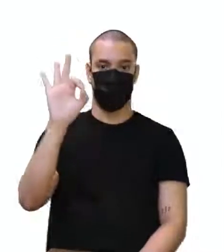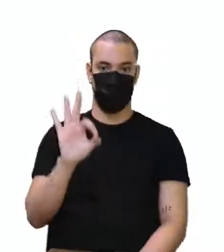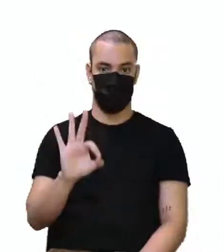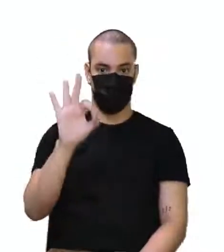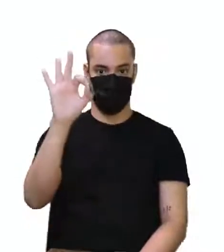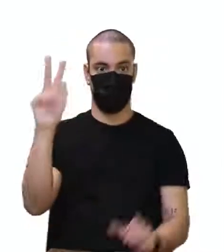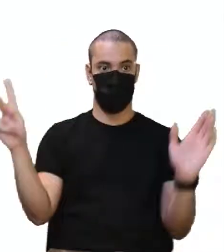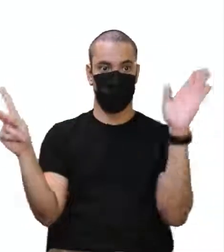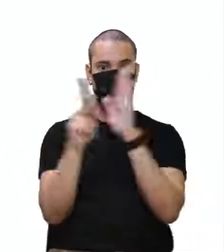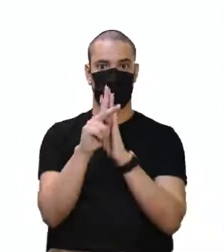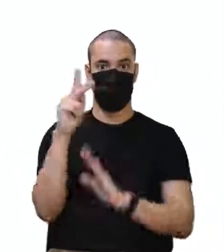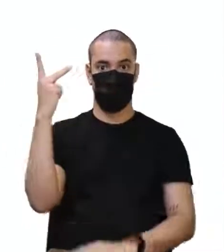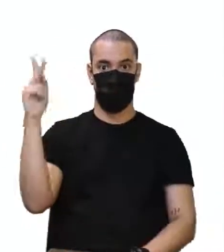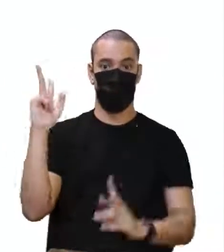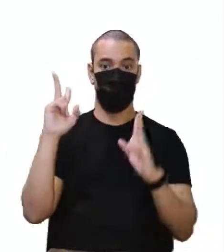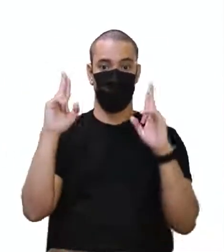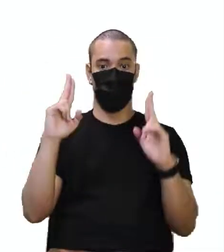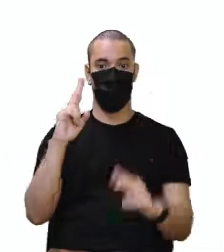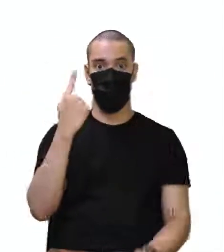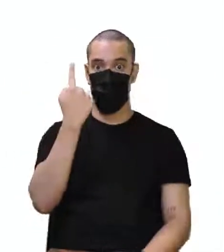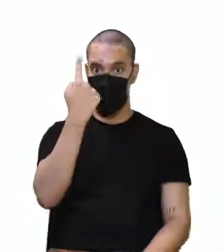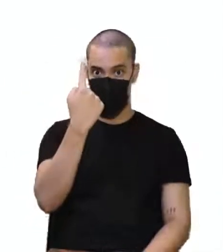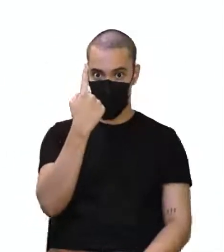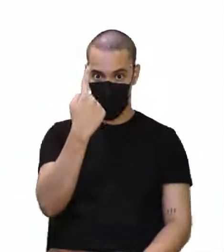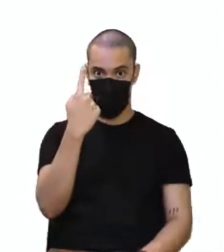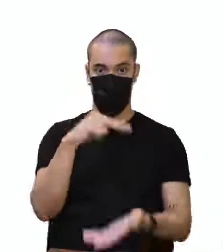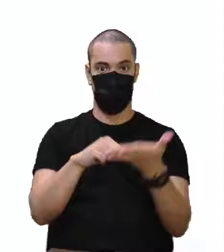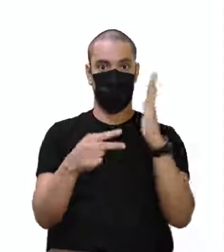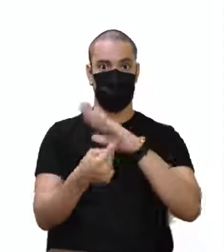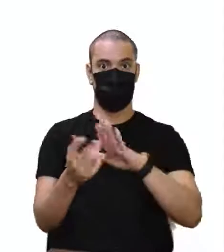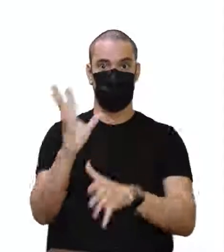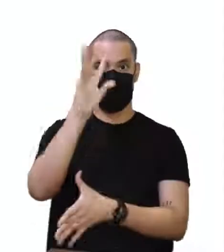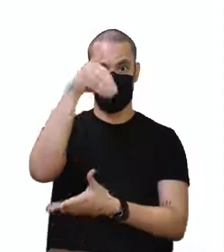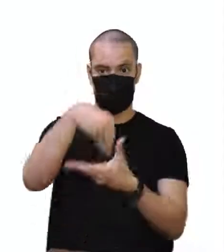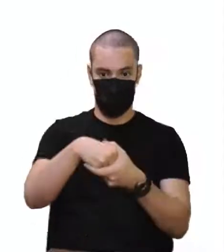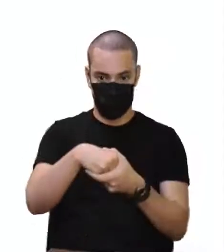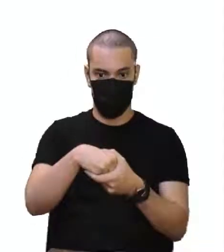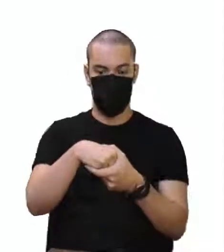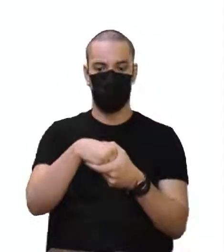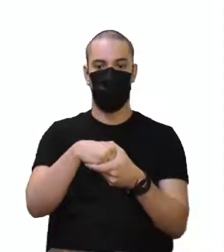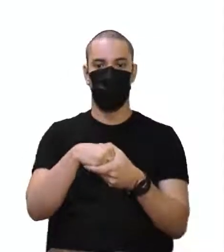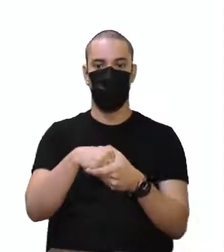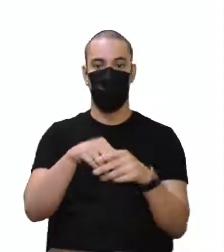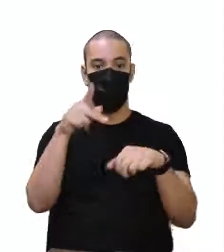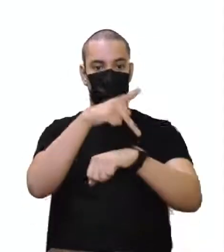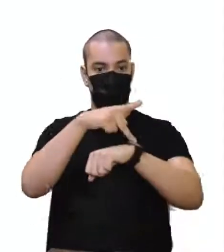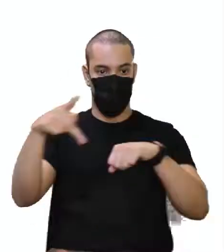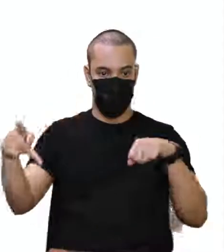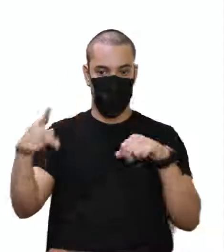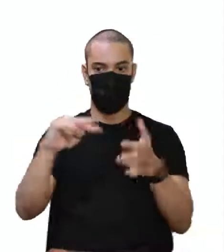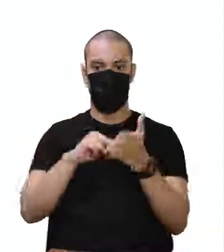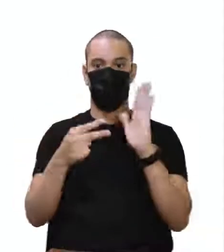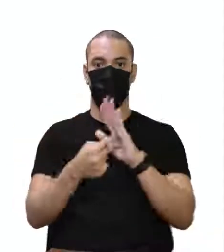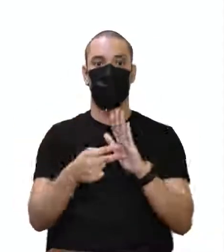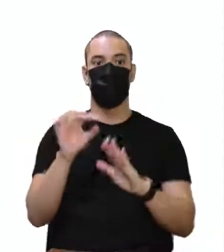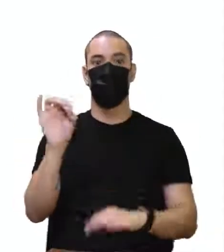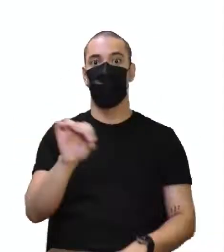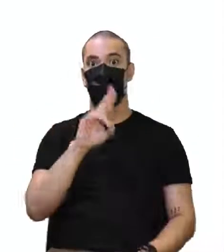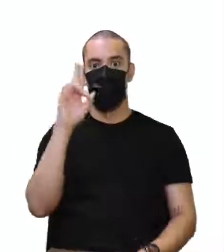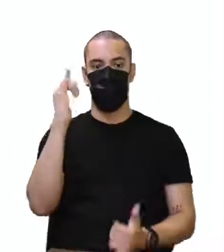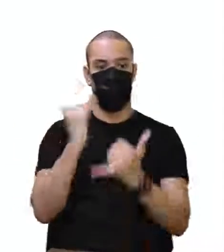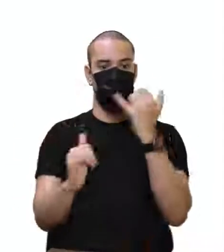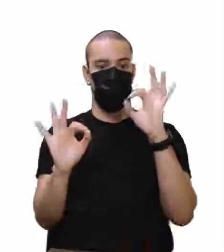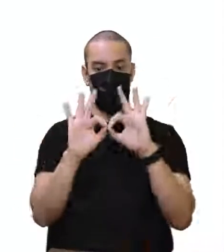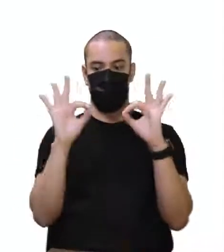100% delas igual a um dos representantes, né, que é da geração pura, ou da geração